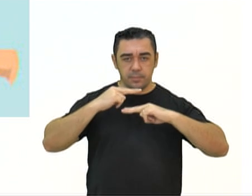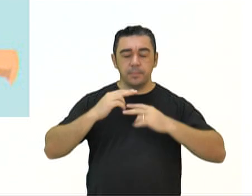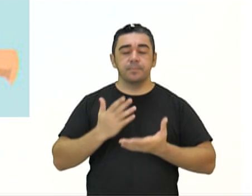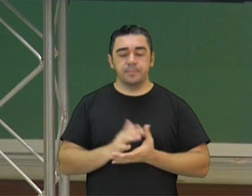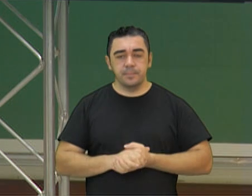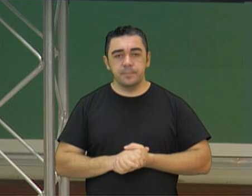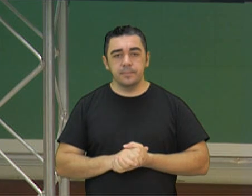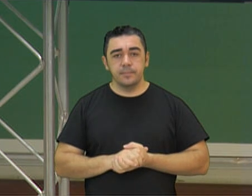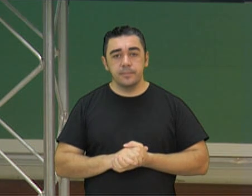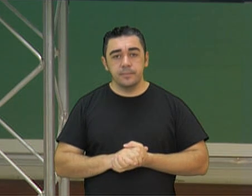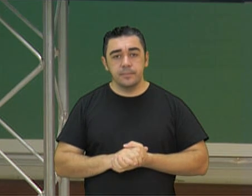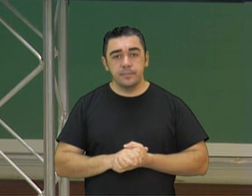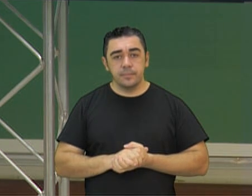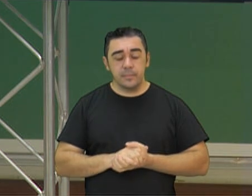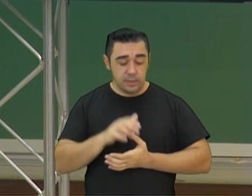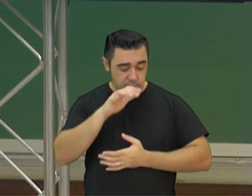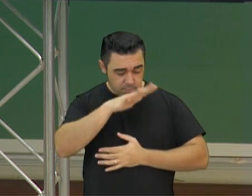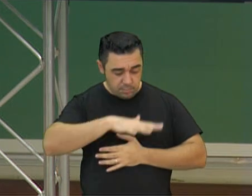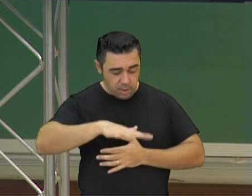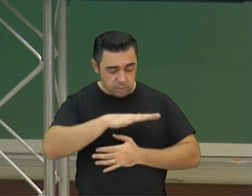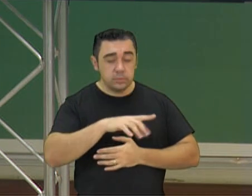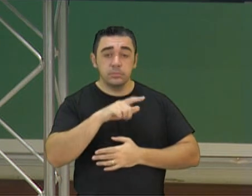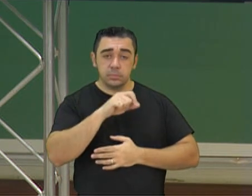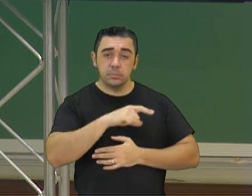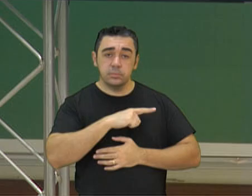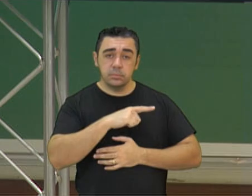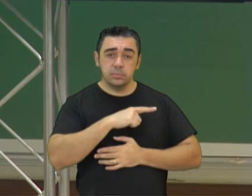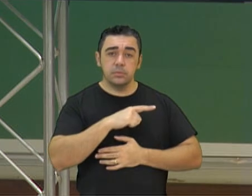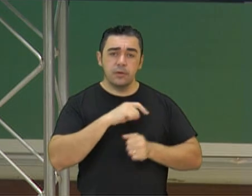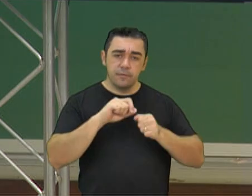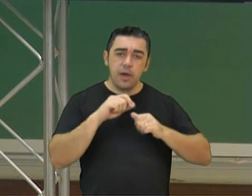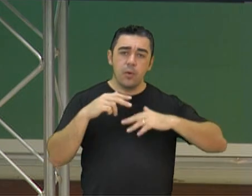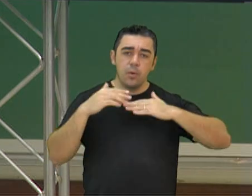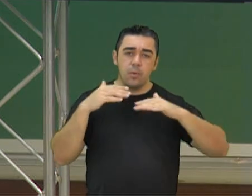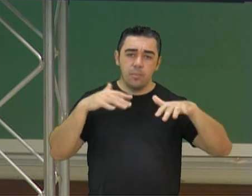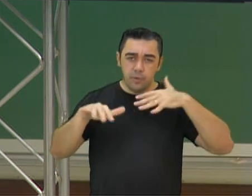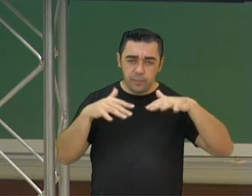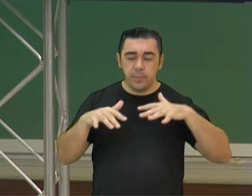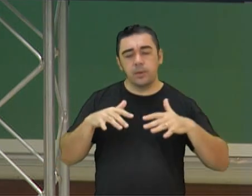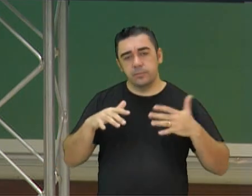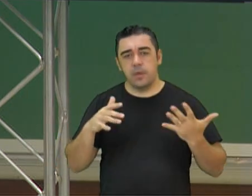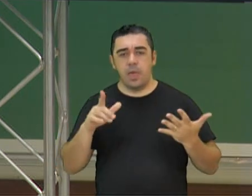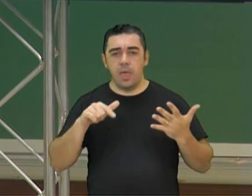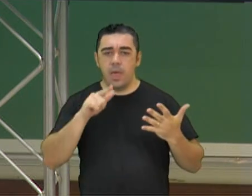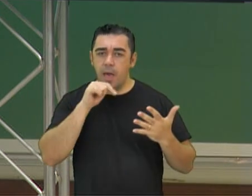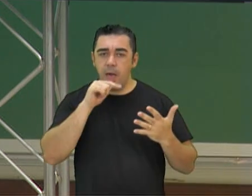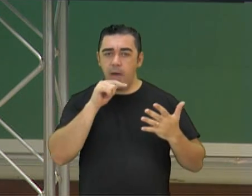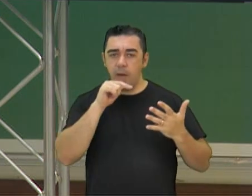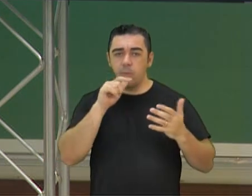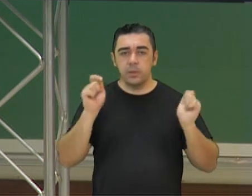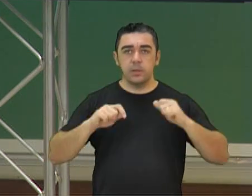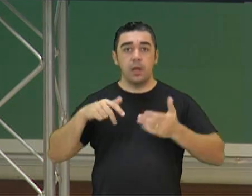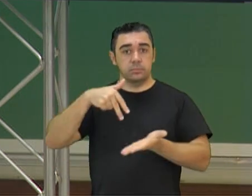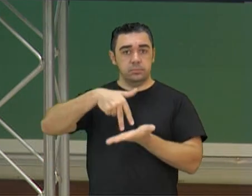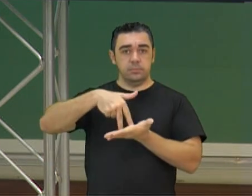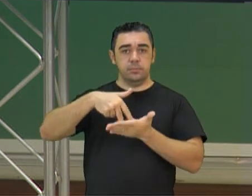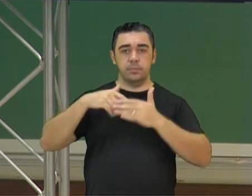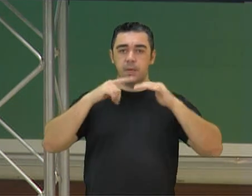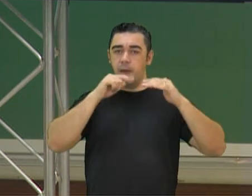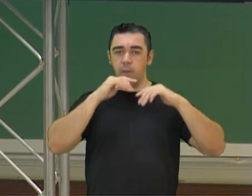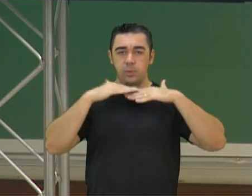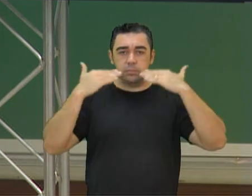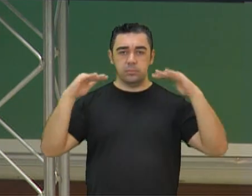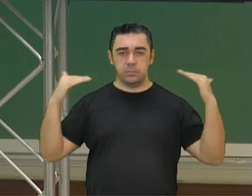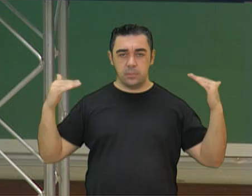do Pilates. Então ficam ali e eles fazem os movimentos. Geralmente é uma piscina que dá pé para a pessoa ficar em pé, tá? Não pode